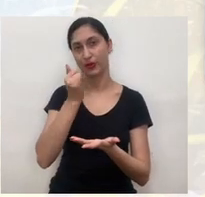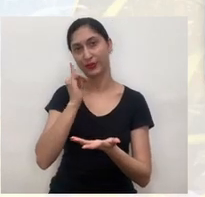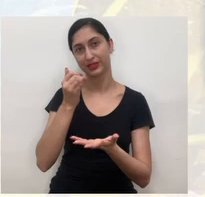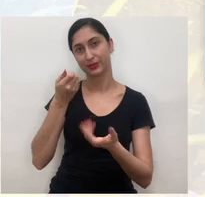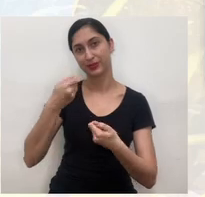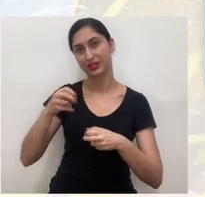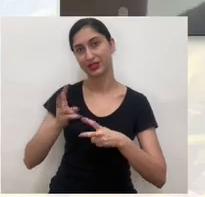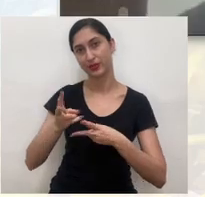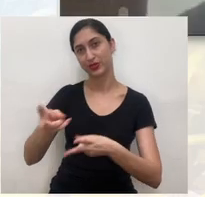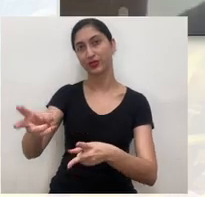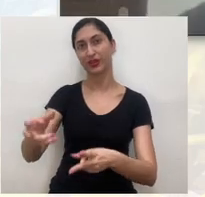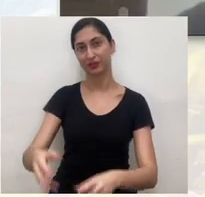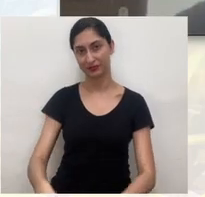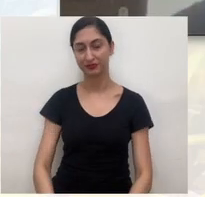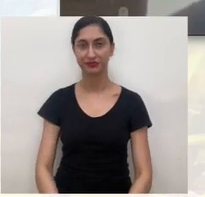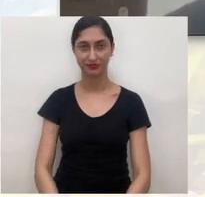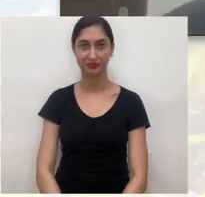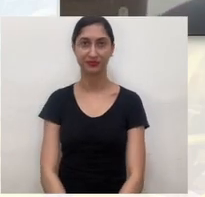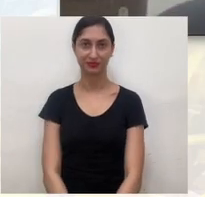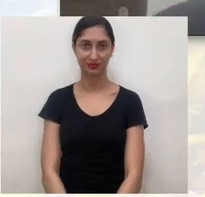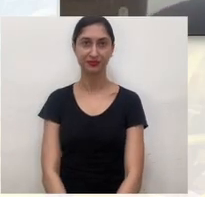né?